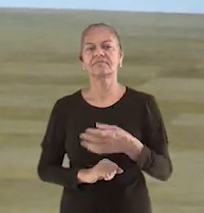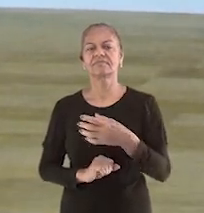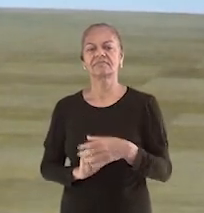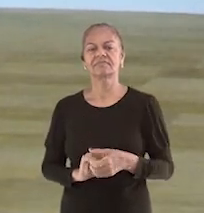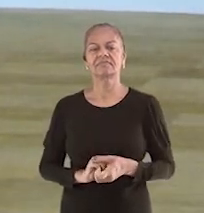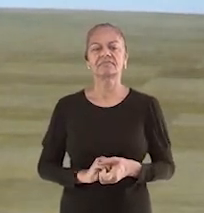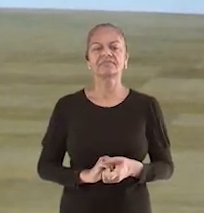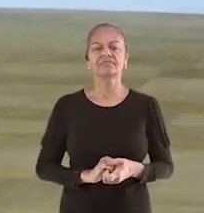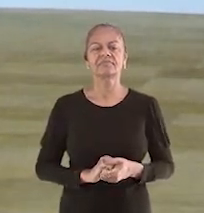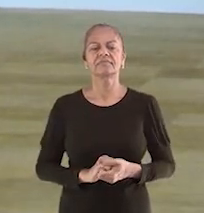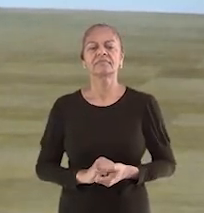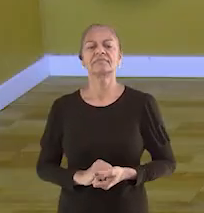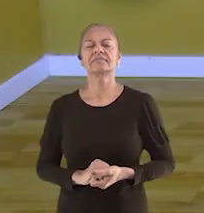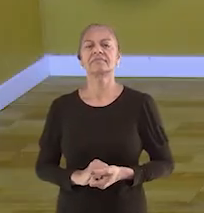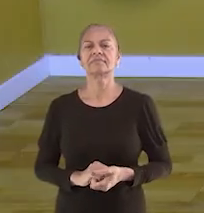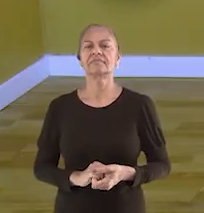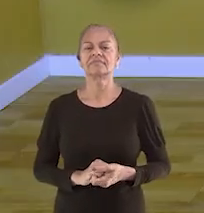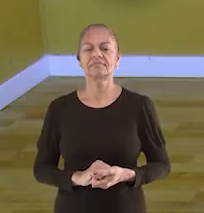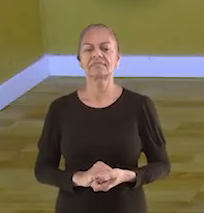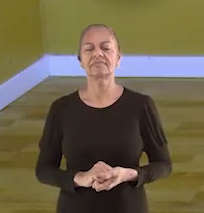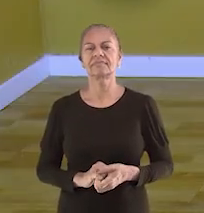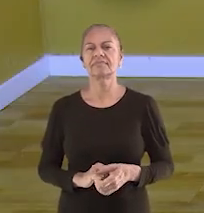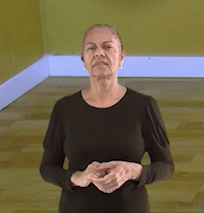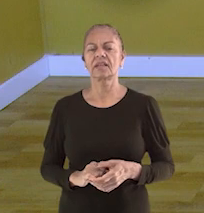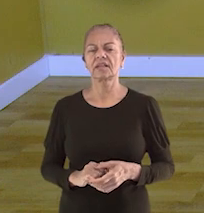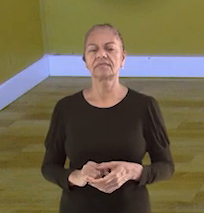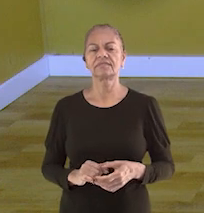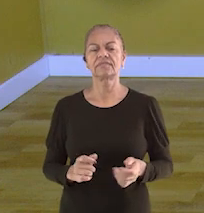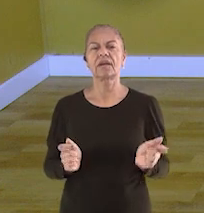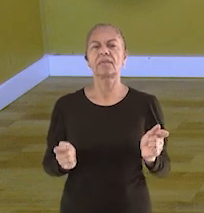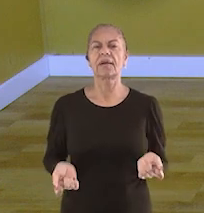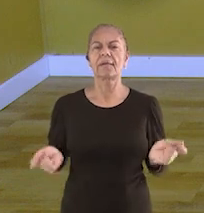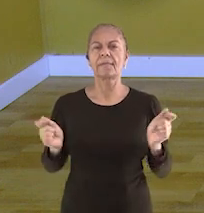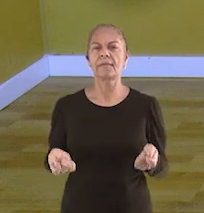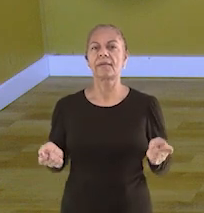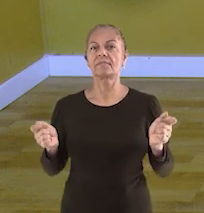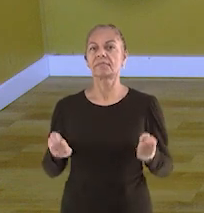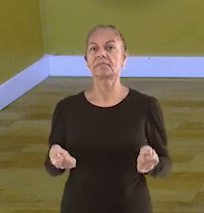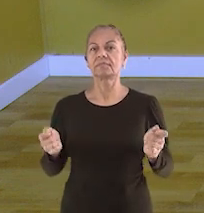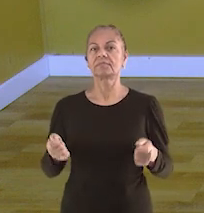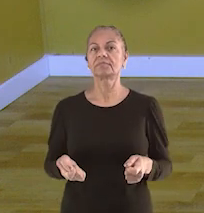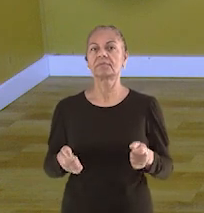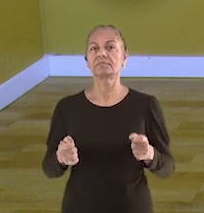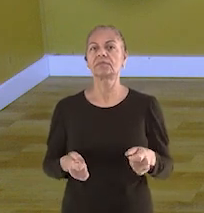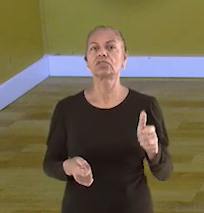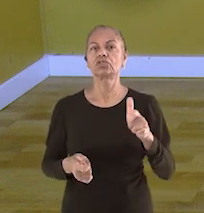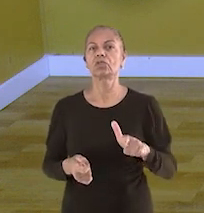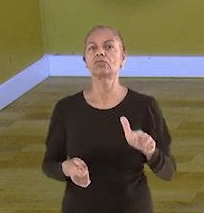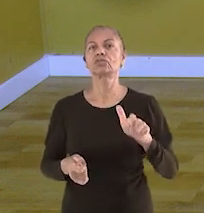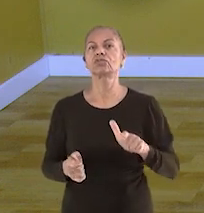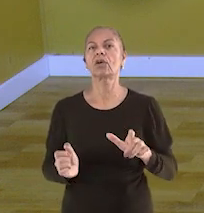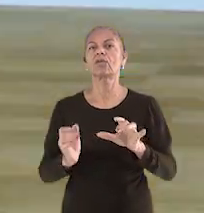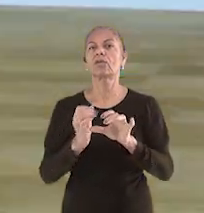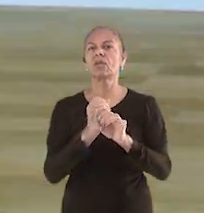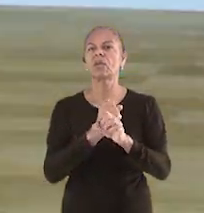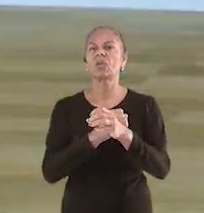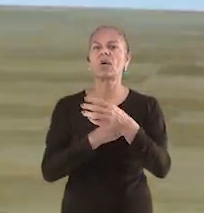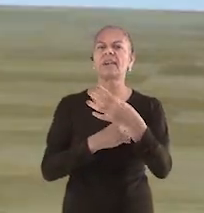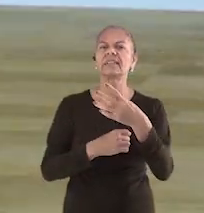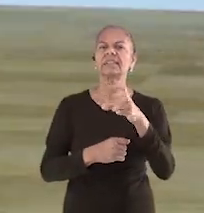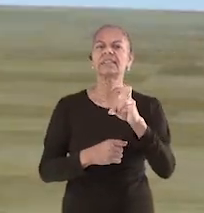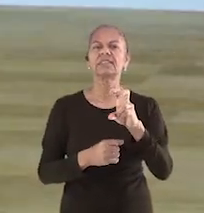saltos. Beleza? Bem curtinho. Isso. Vamos comigo.